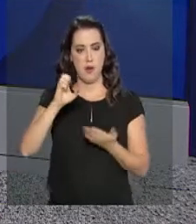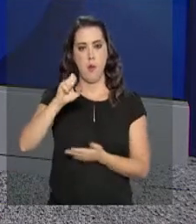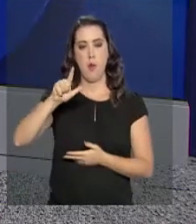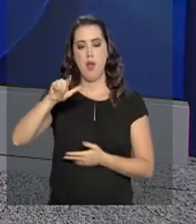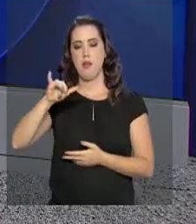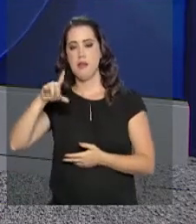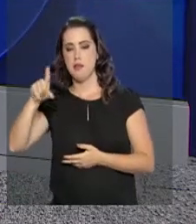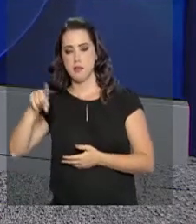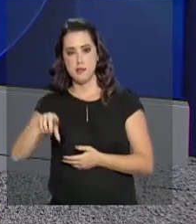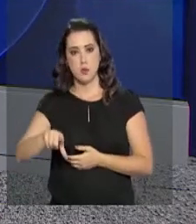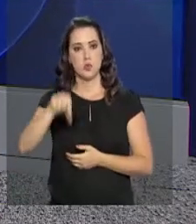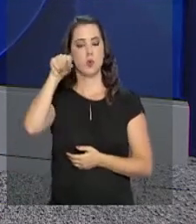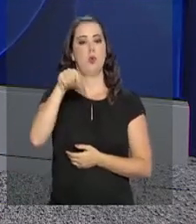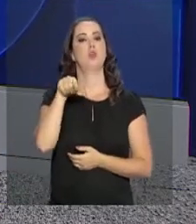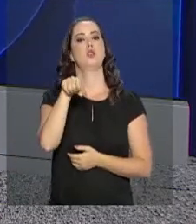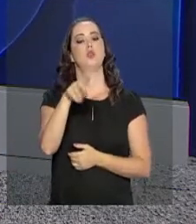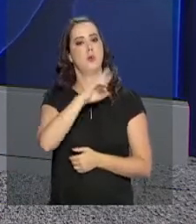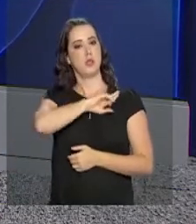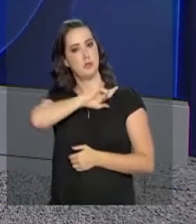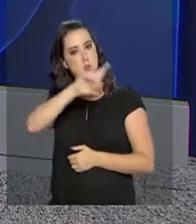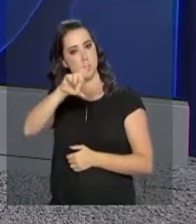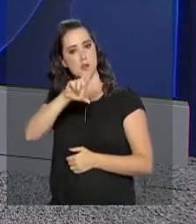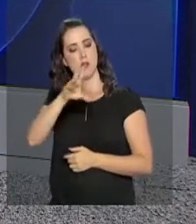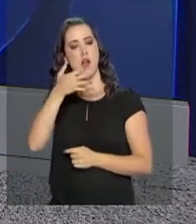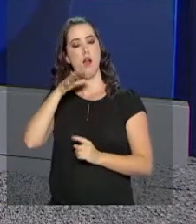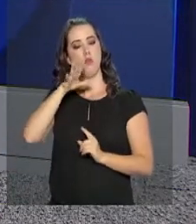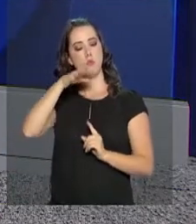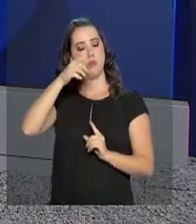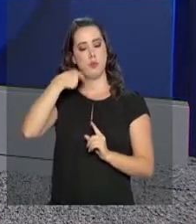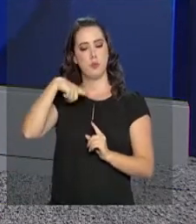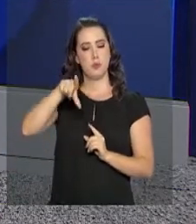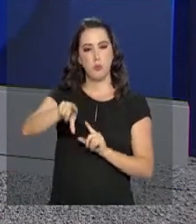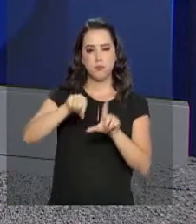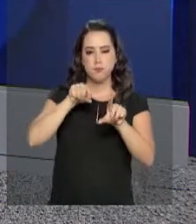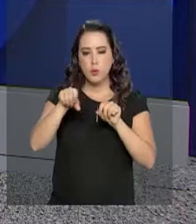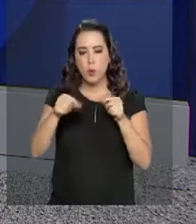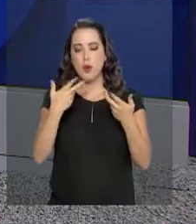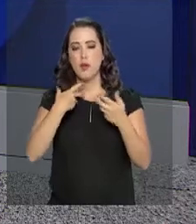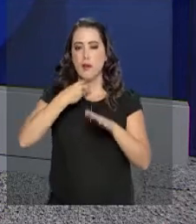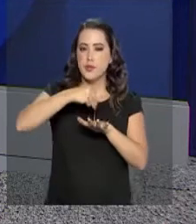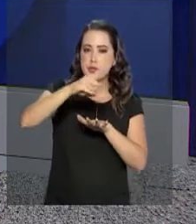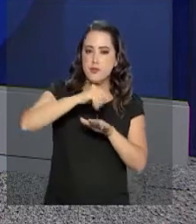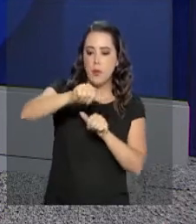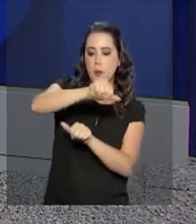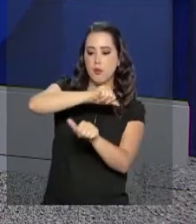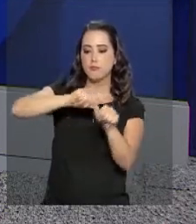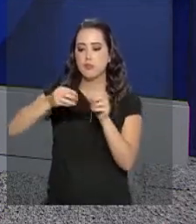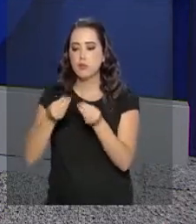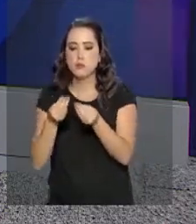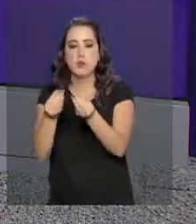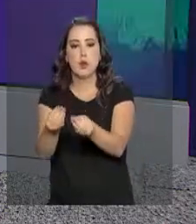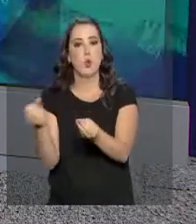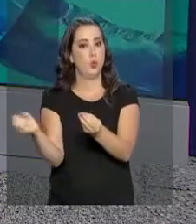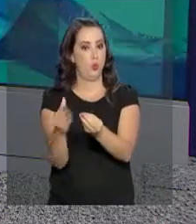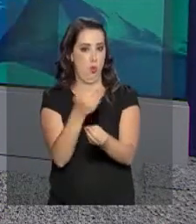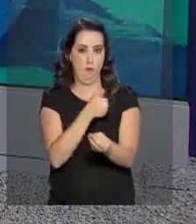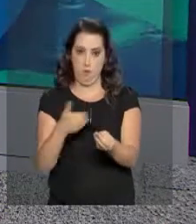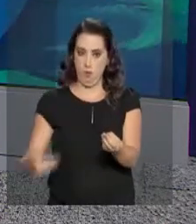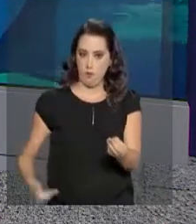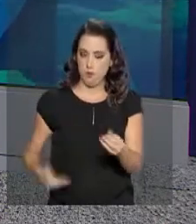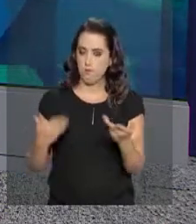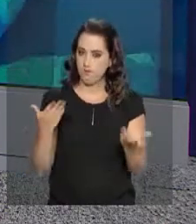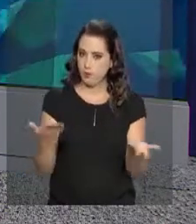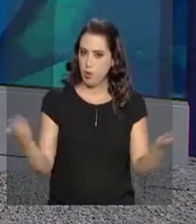michel temer como responsável por centralizar informações e fazer a interlocução com o novo governo ao vivo do